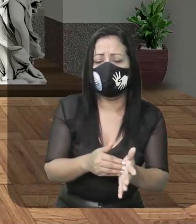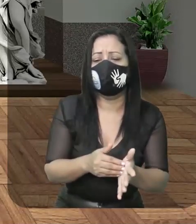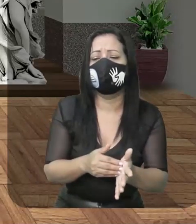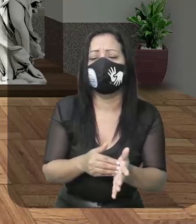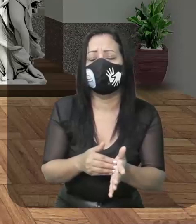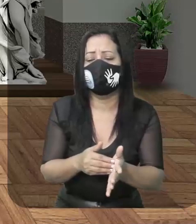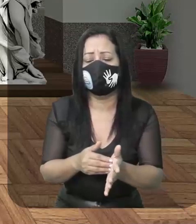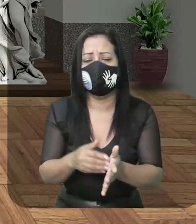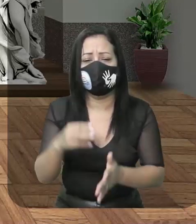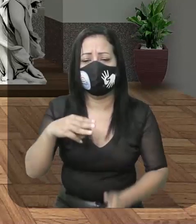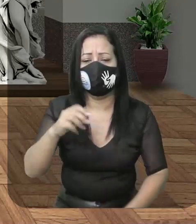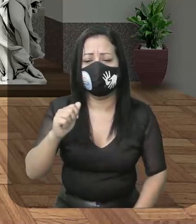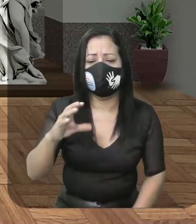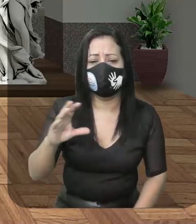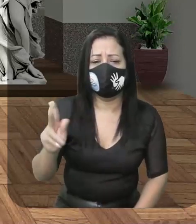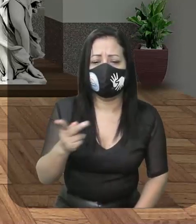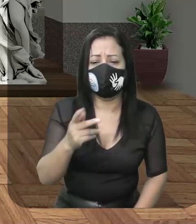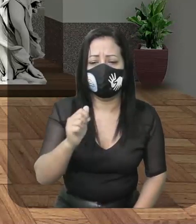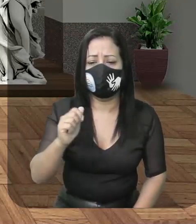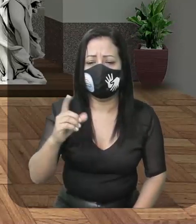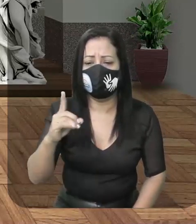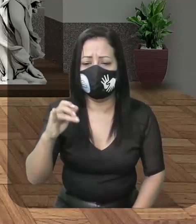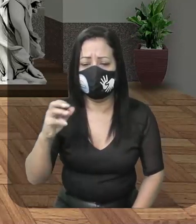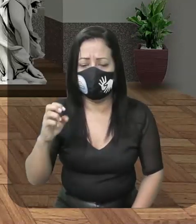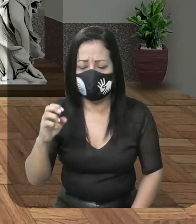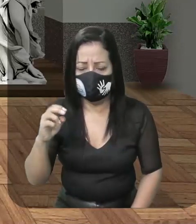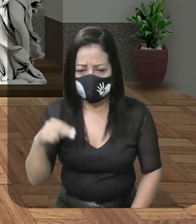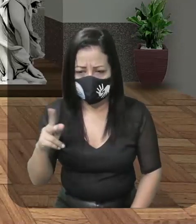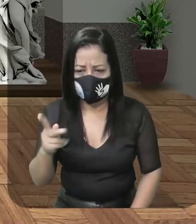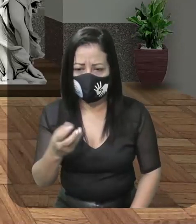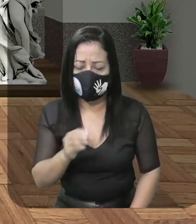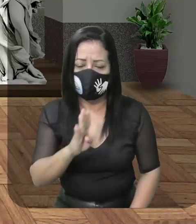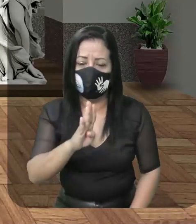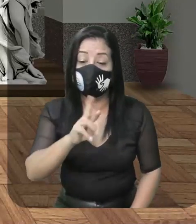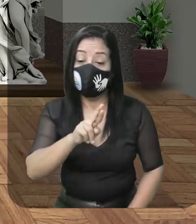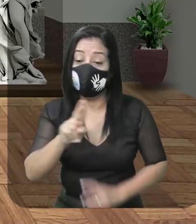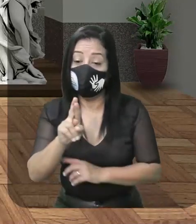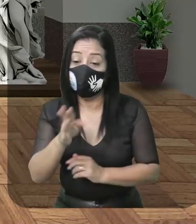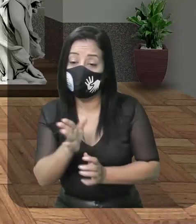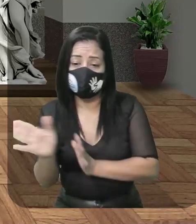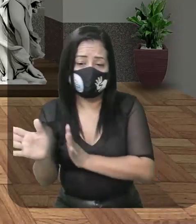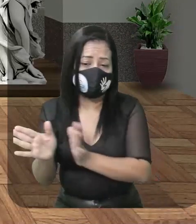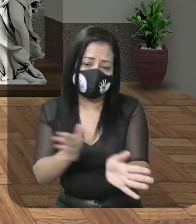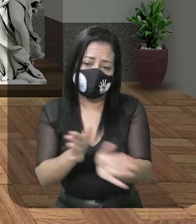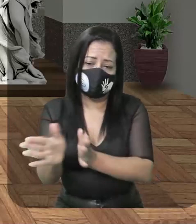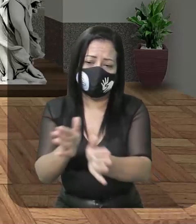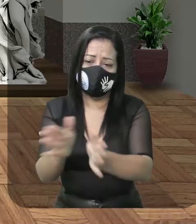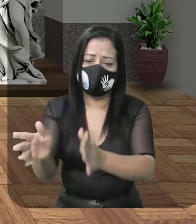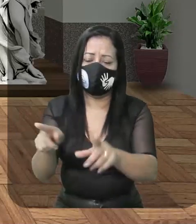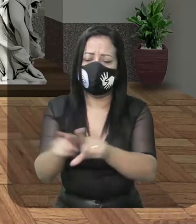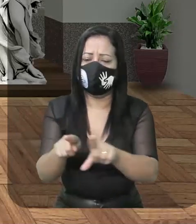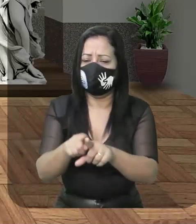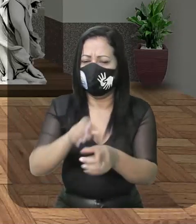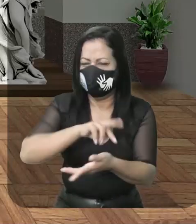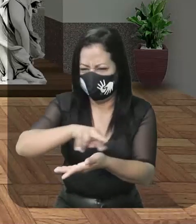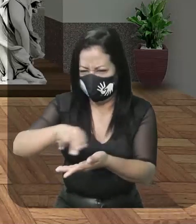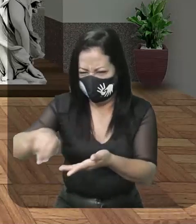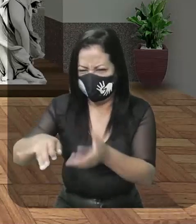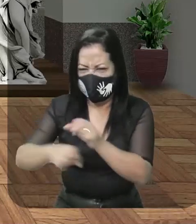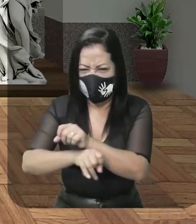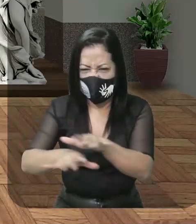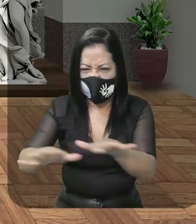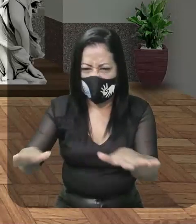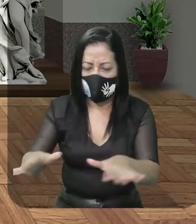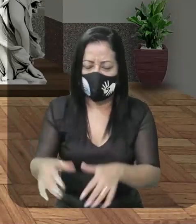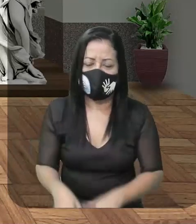até Machadinho. Então, se a gente abrir aqui o braço da BR aqui, a gente vai ver essas cidades. E interessante nós observarmos que, mais